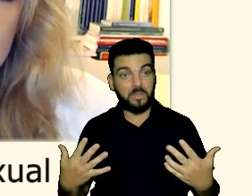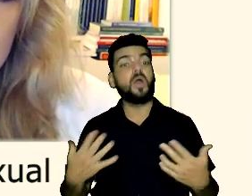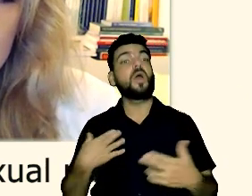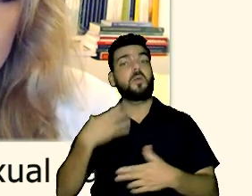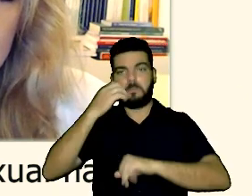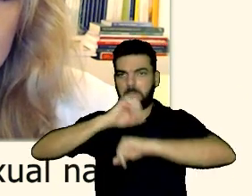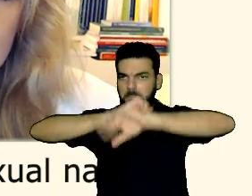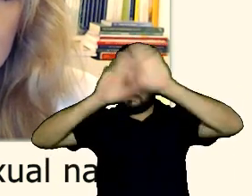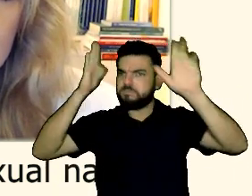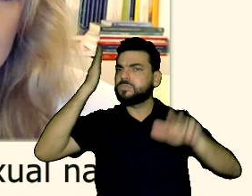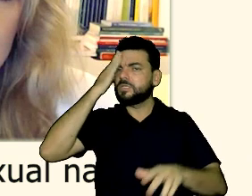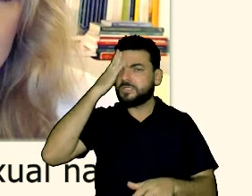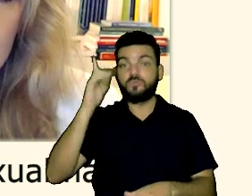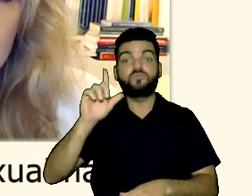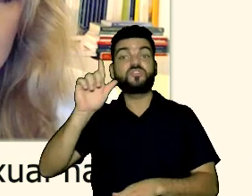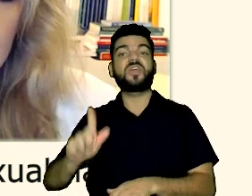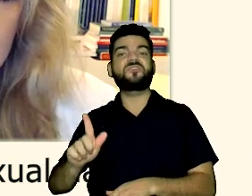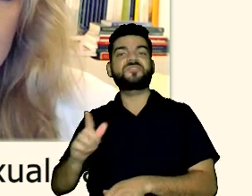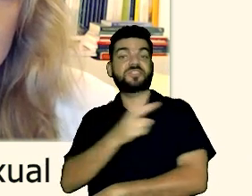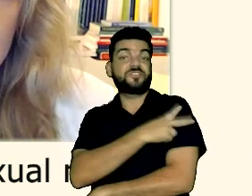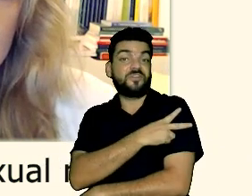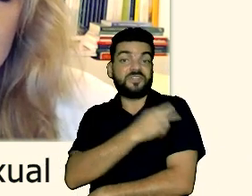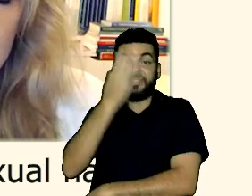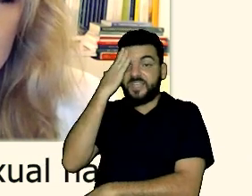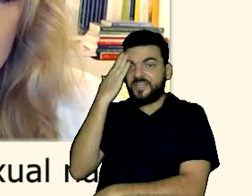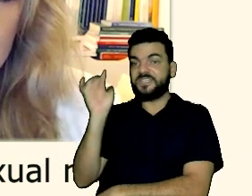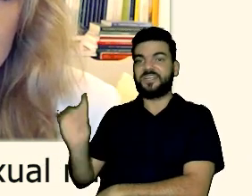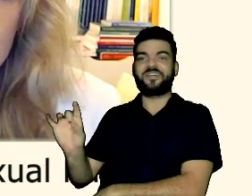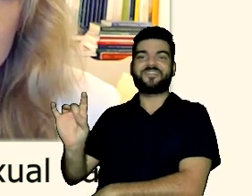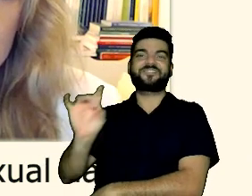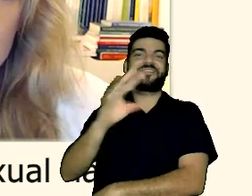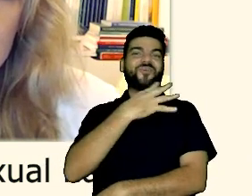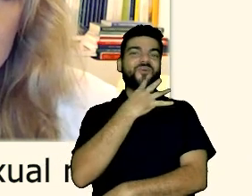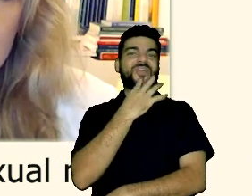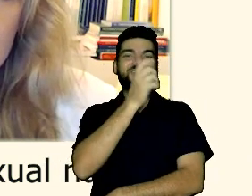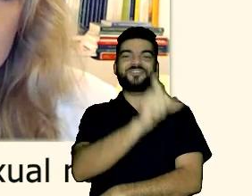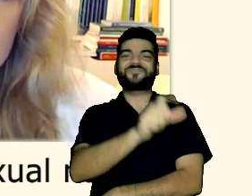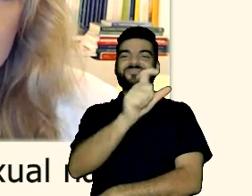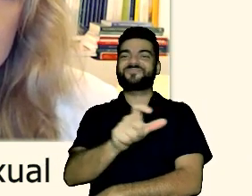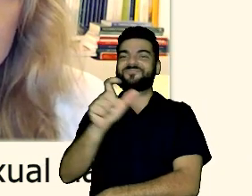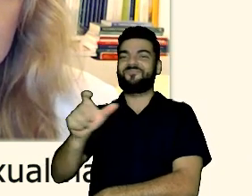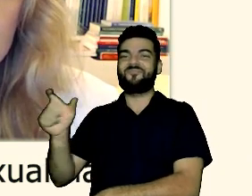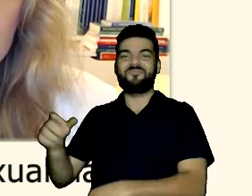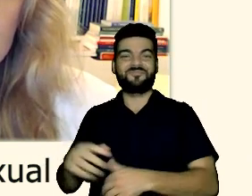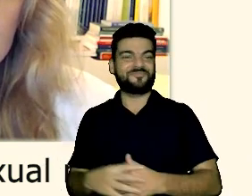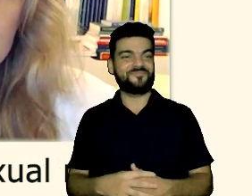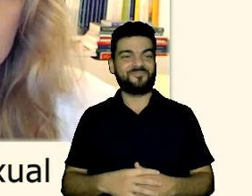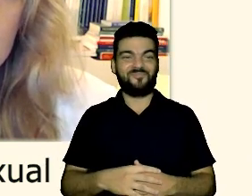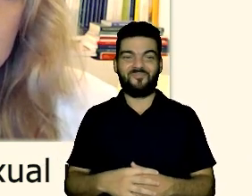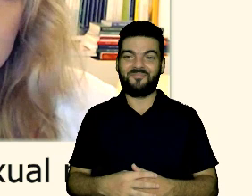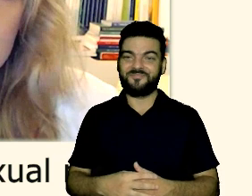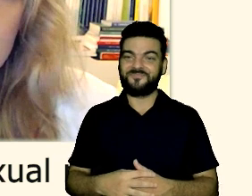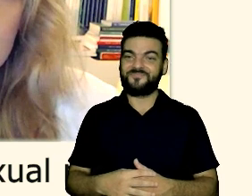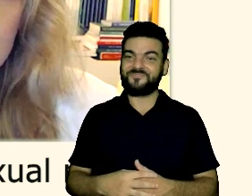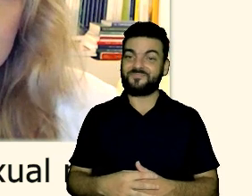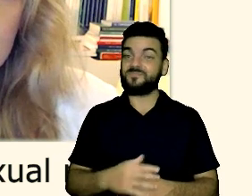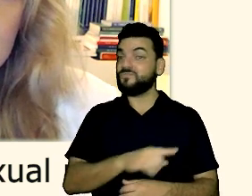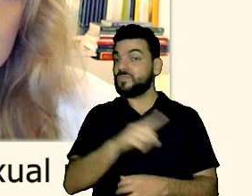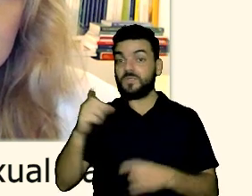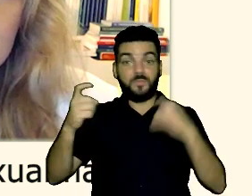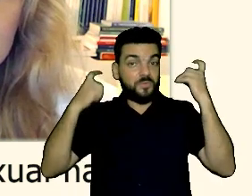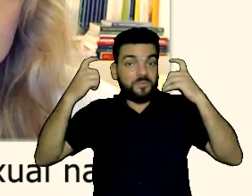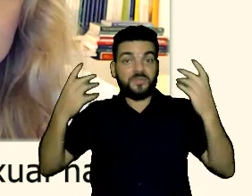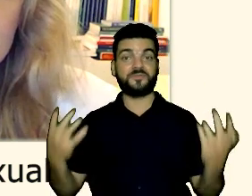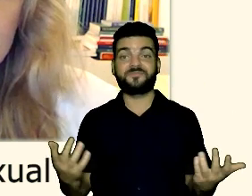e que todos conseguem se colocar e se mostrar, né, a sua